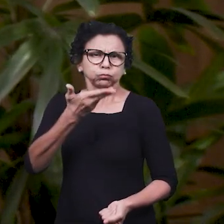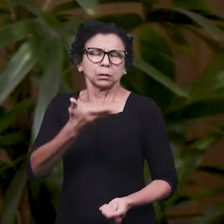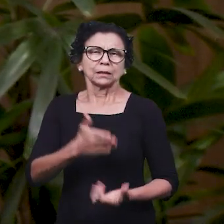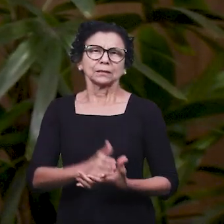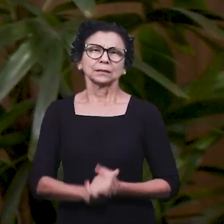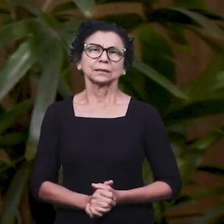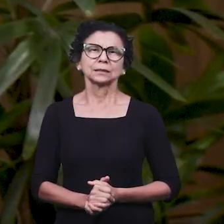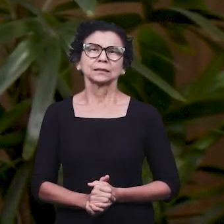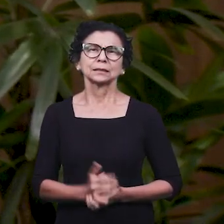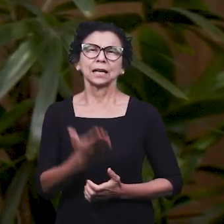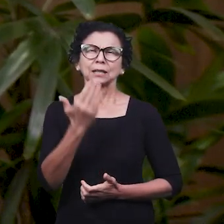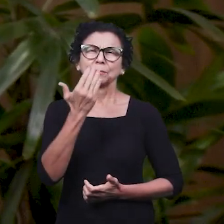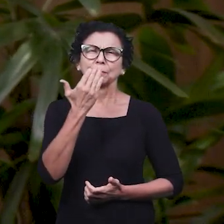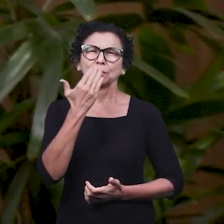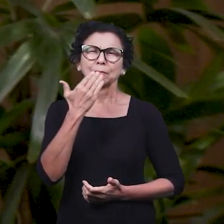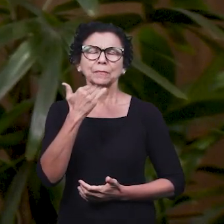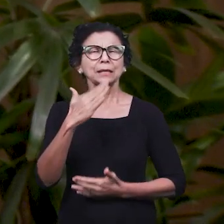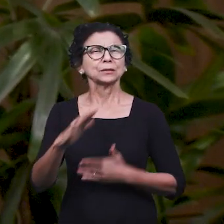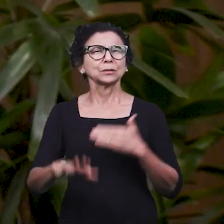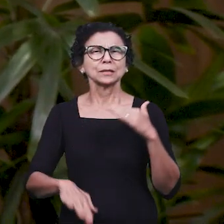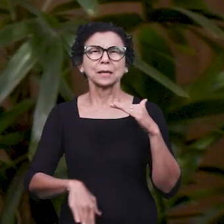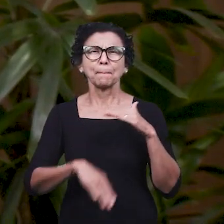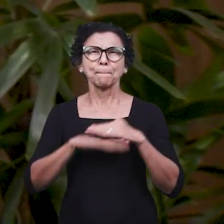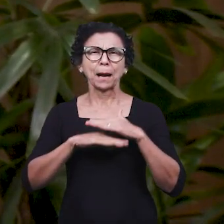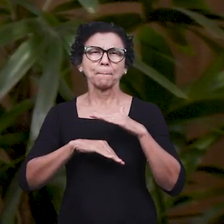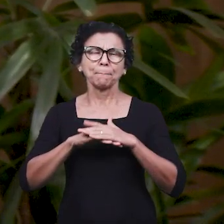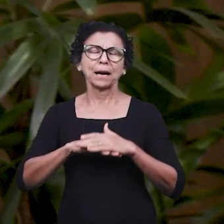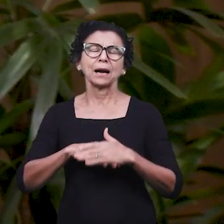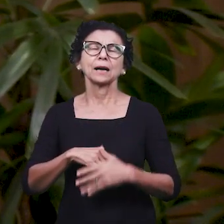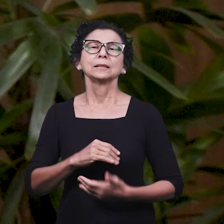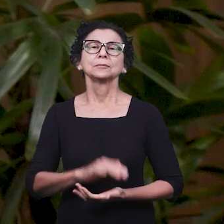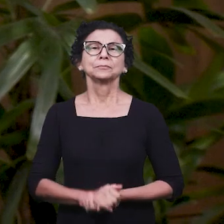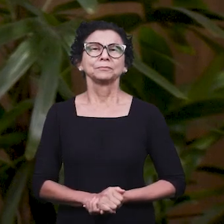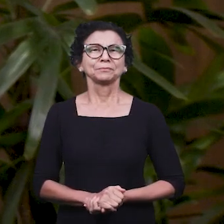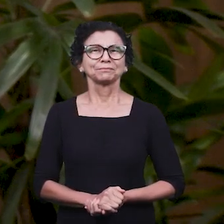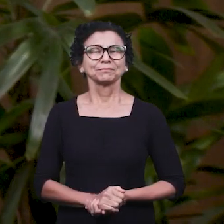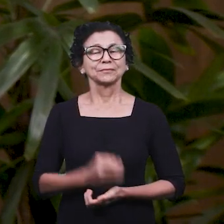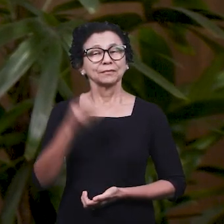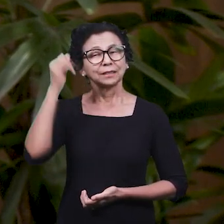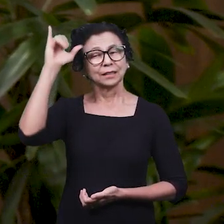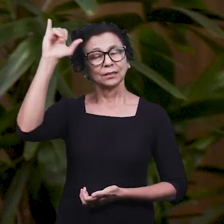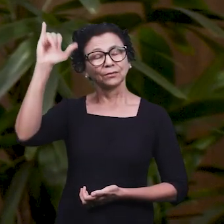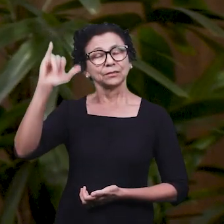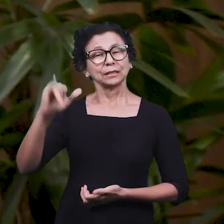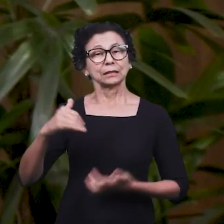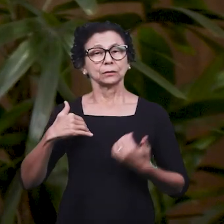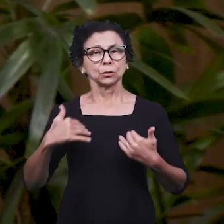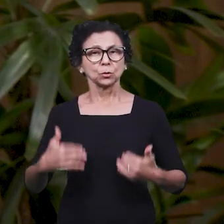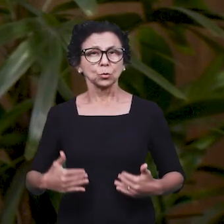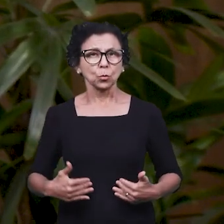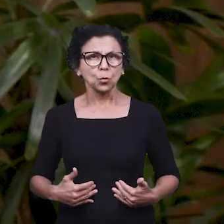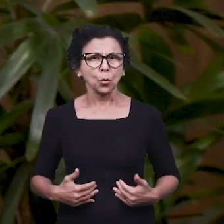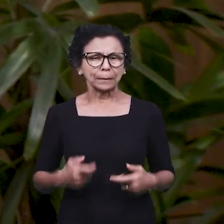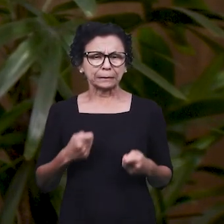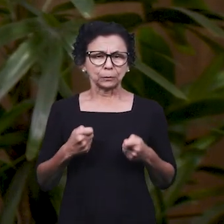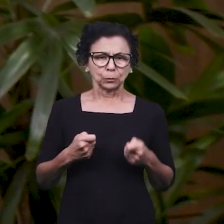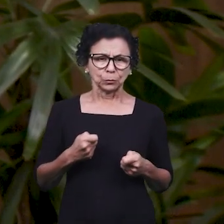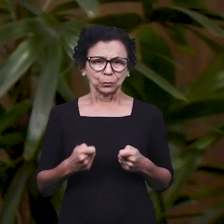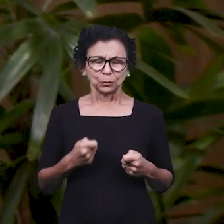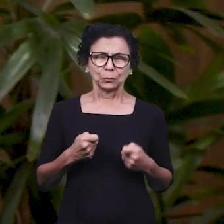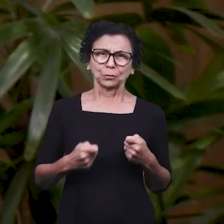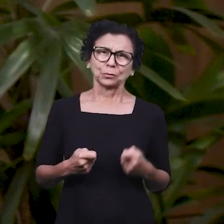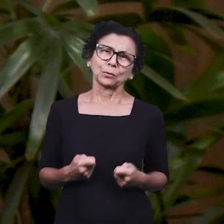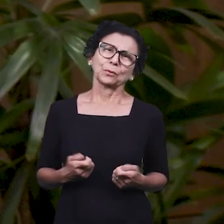organismo acaba tendo uma sobrecarga maior para o nosso corpo. Com isso, o corpo tenta de todas as formas manter o